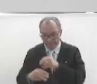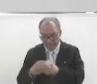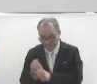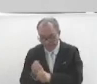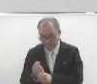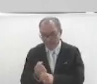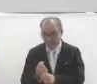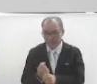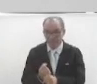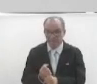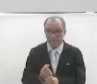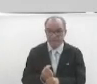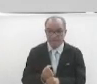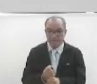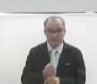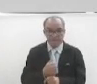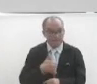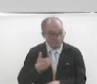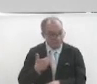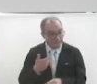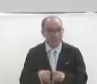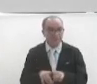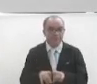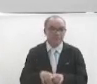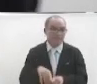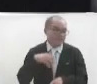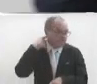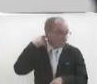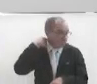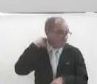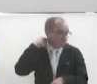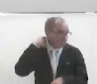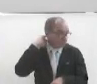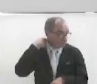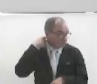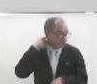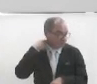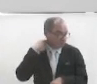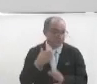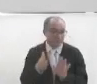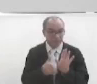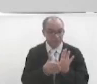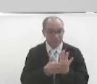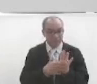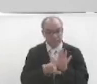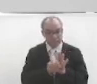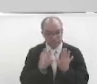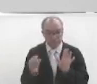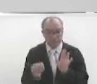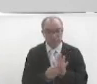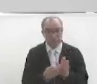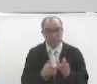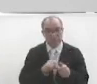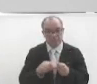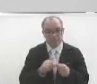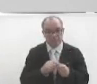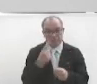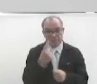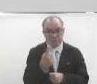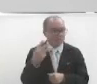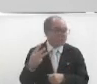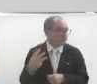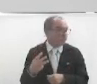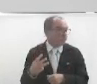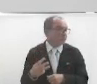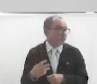as classes o interstício perdão falei errado proposta de emenda artigo 13º